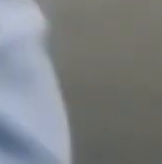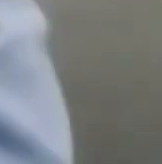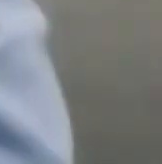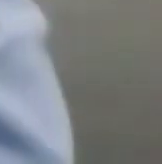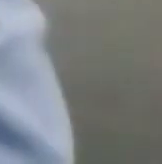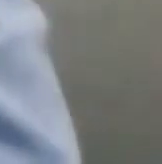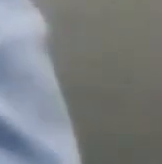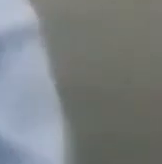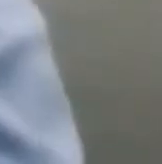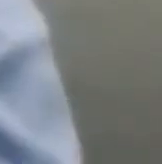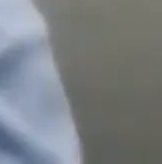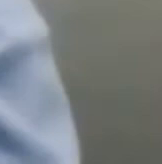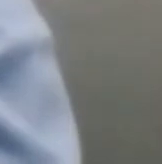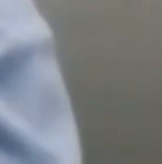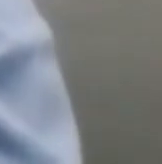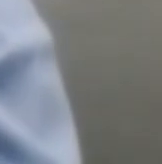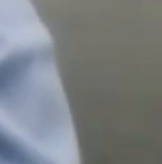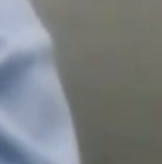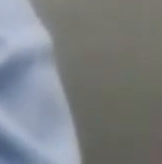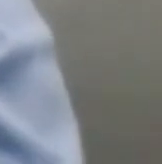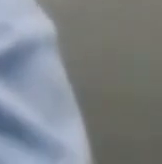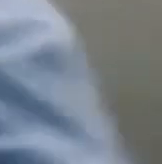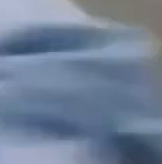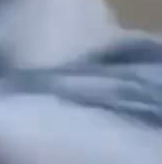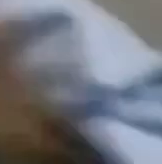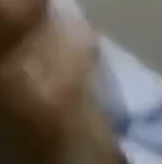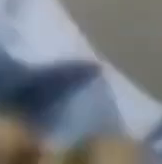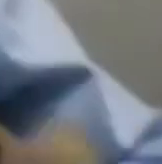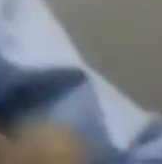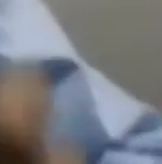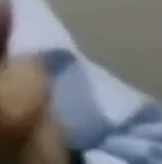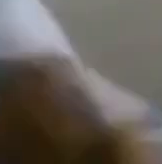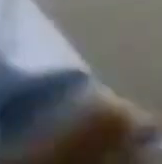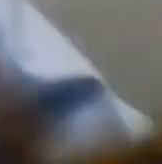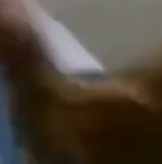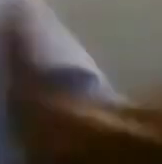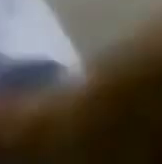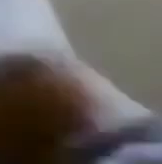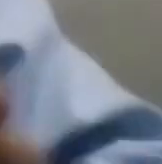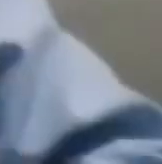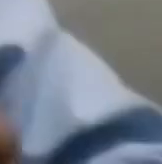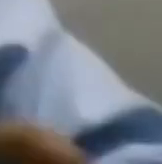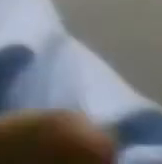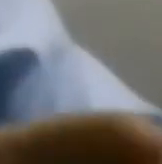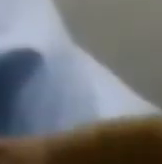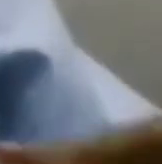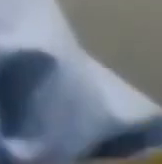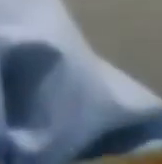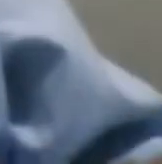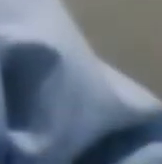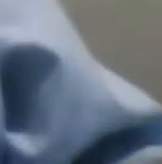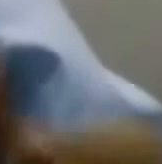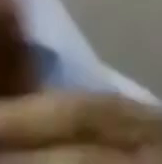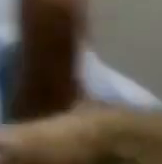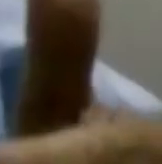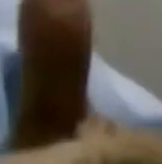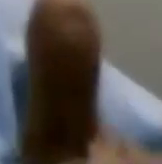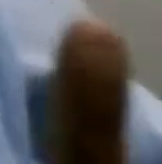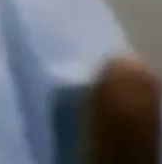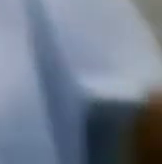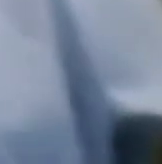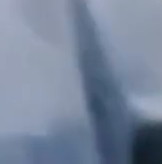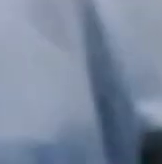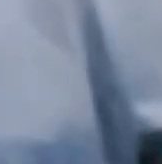prol da secretaria. Porque o FIEC, o Fundo de Incentivo ao Esporte Campineiro, ele acaba